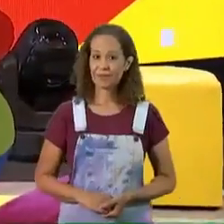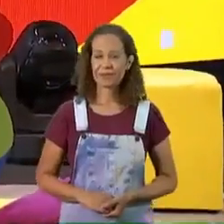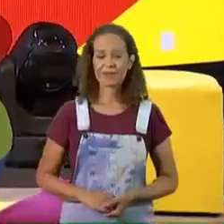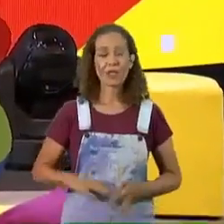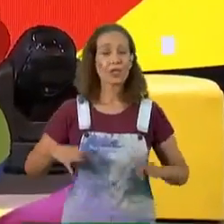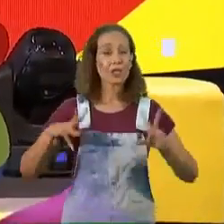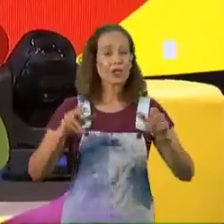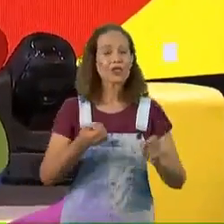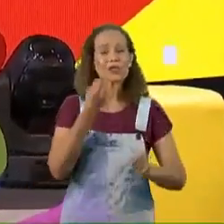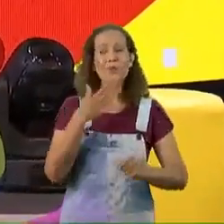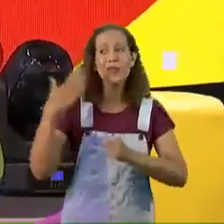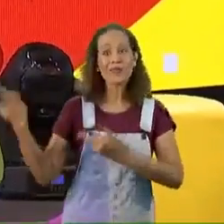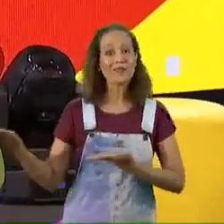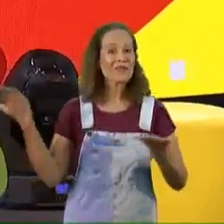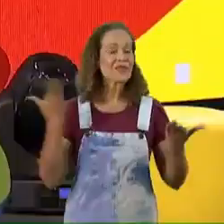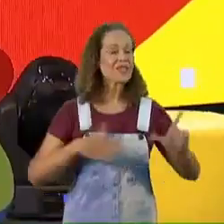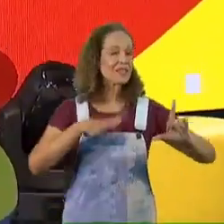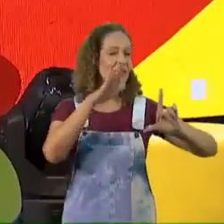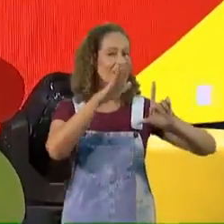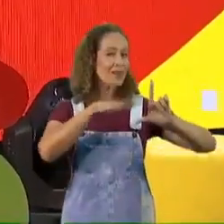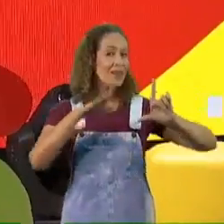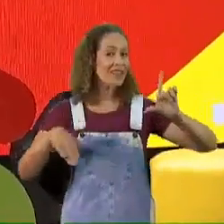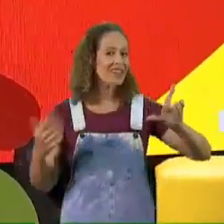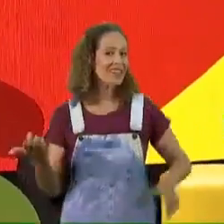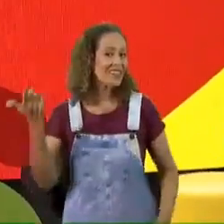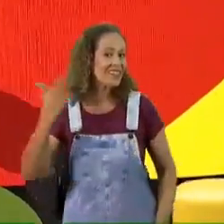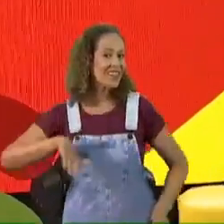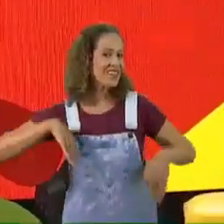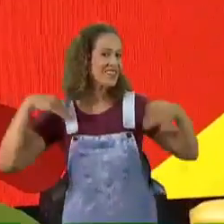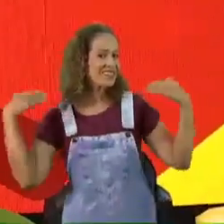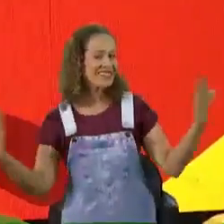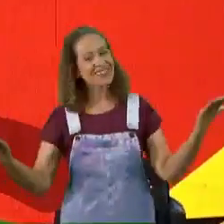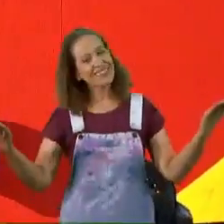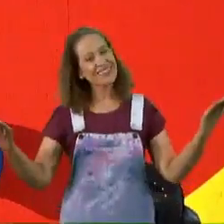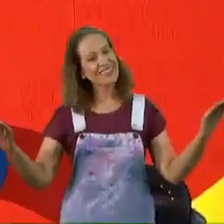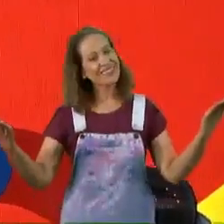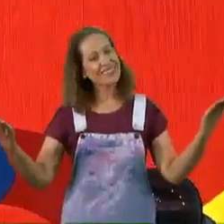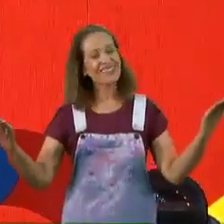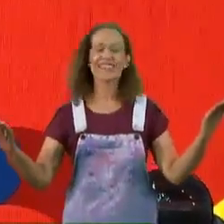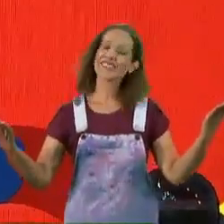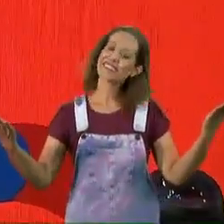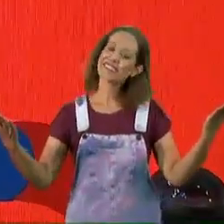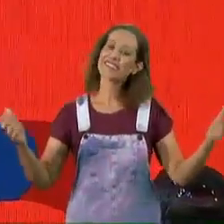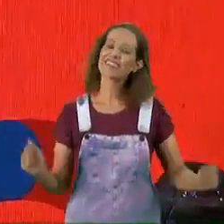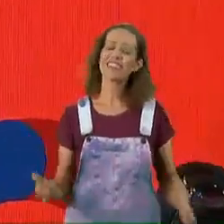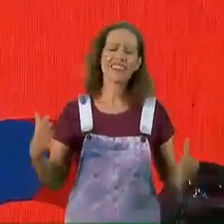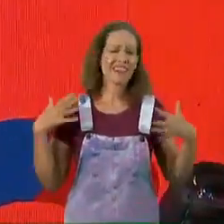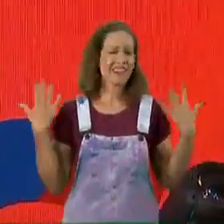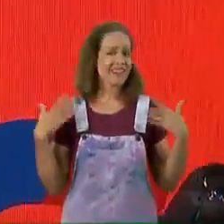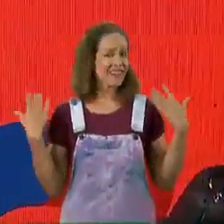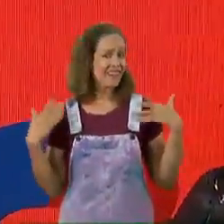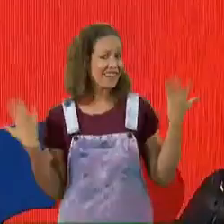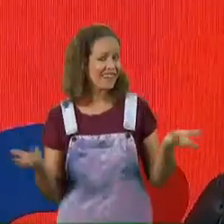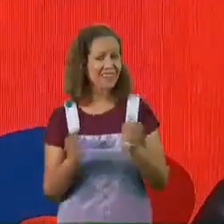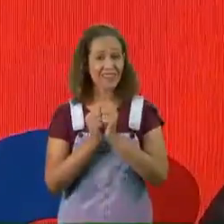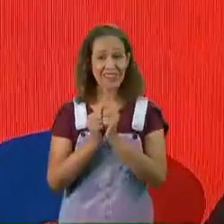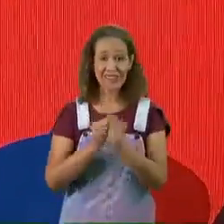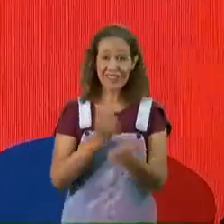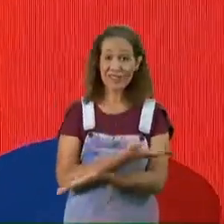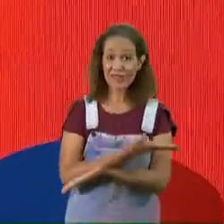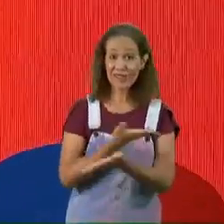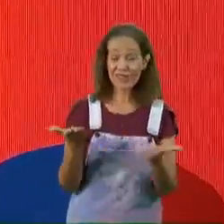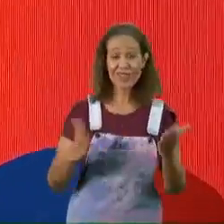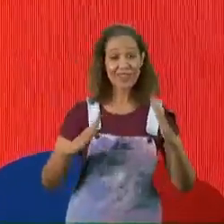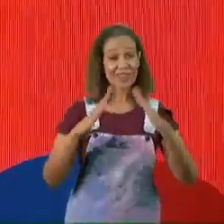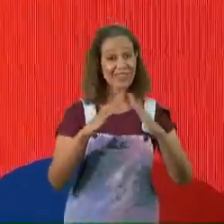Sejam todos bem-vindos a mais um Play Kids! Que alegria poder estar aqui mais uma vez na